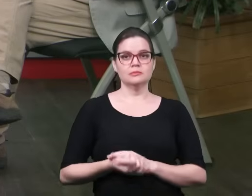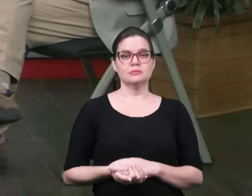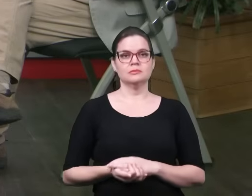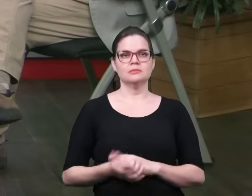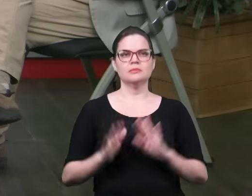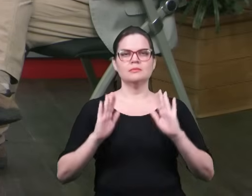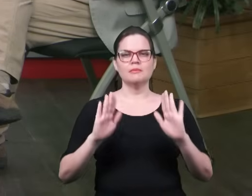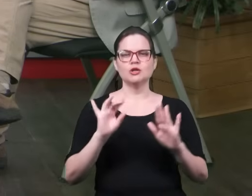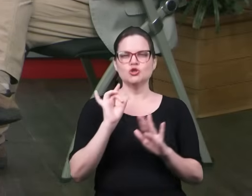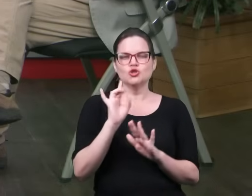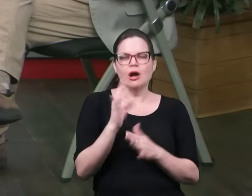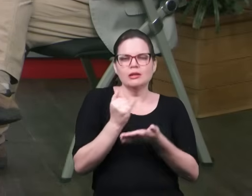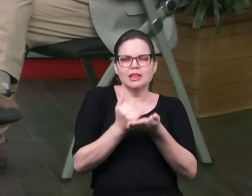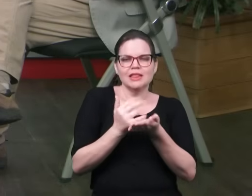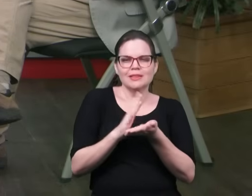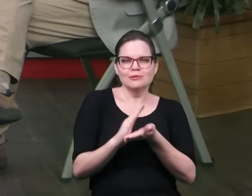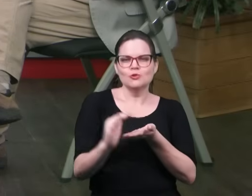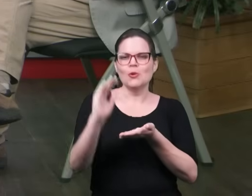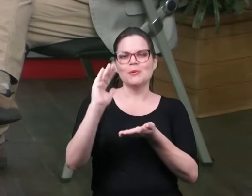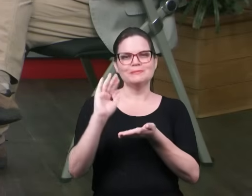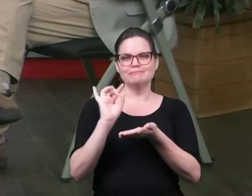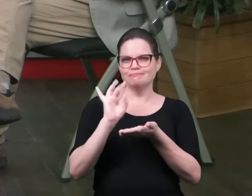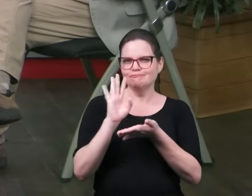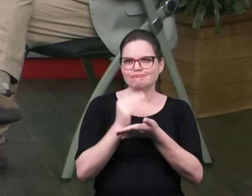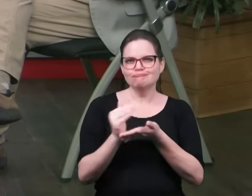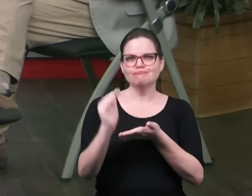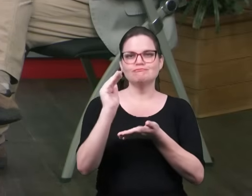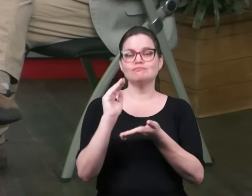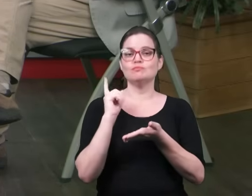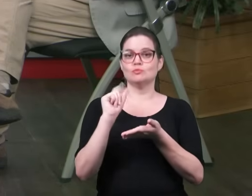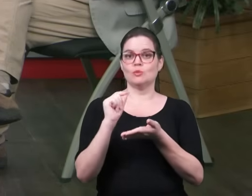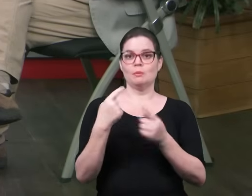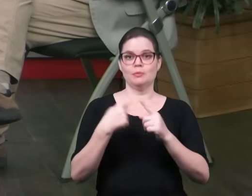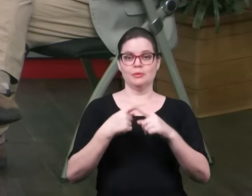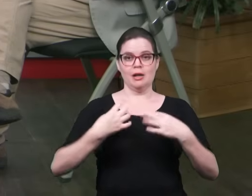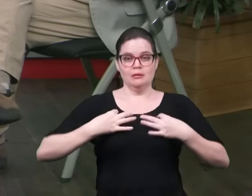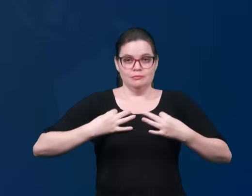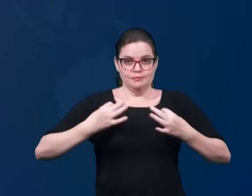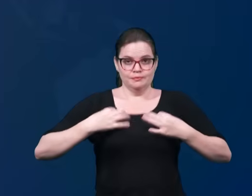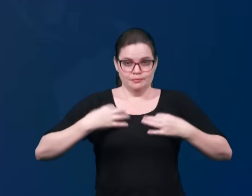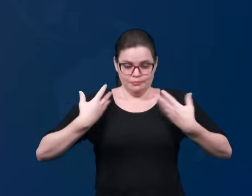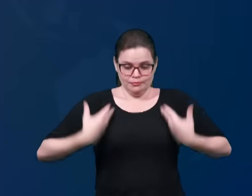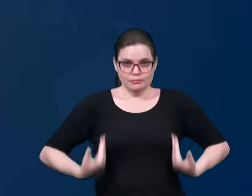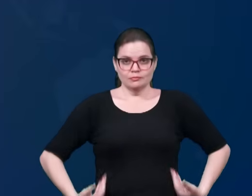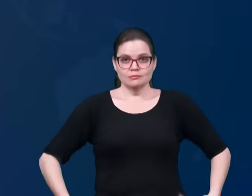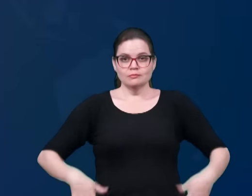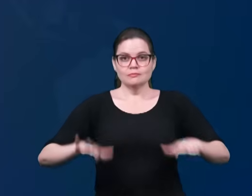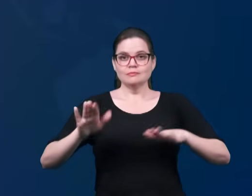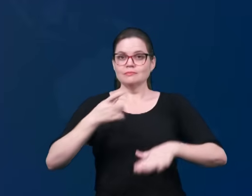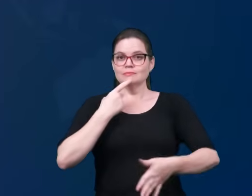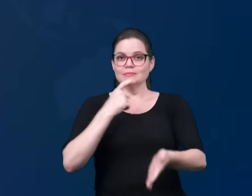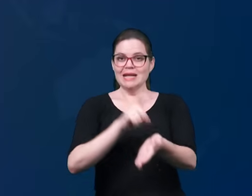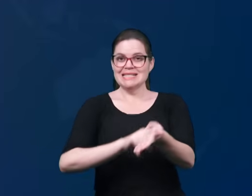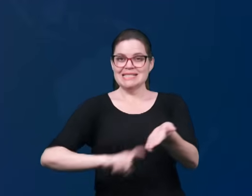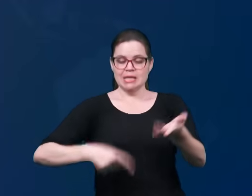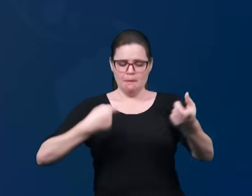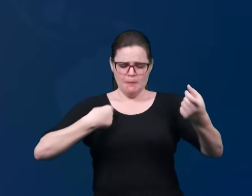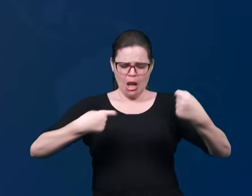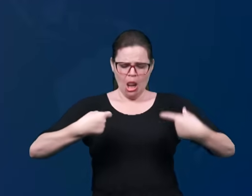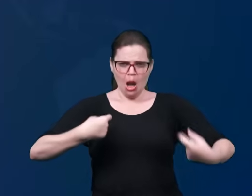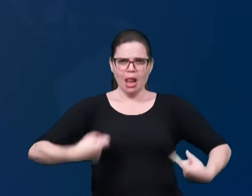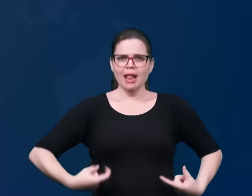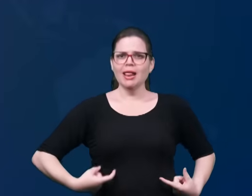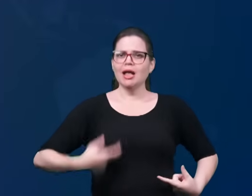uma introdução, Josias, porque a veste salpicada de sangue, em